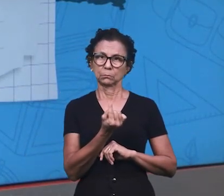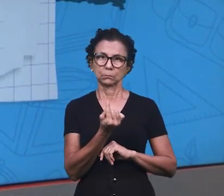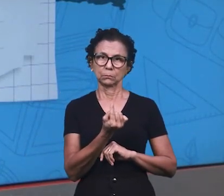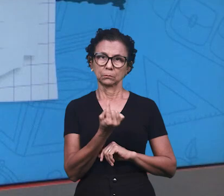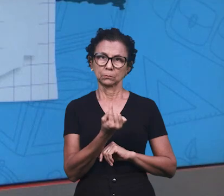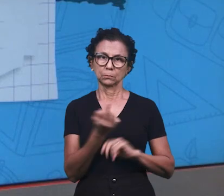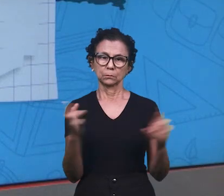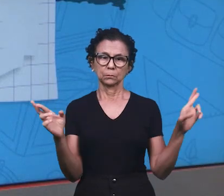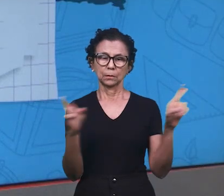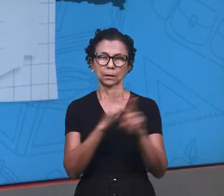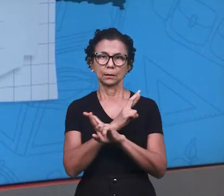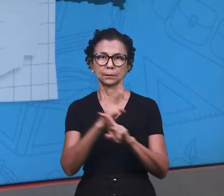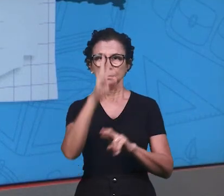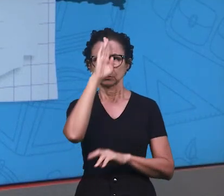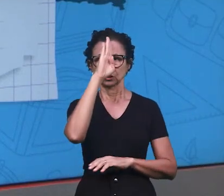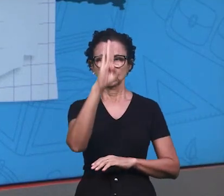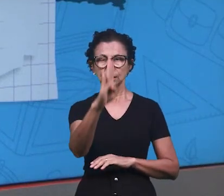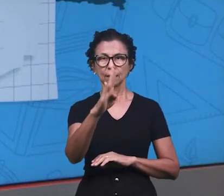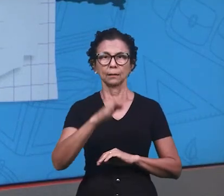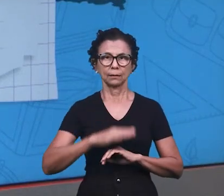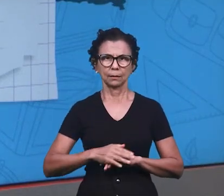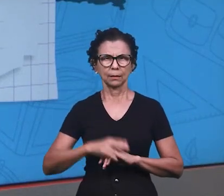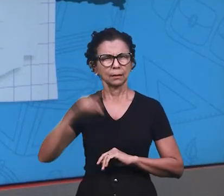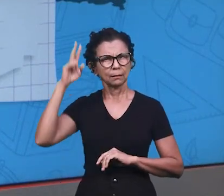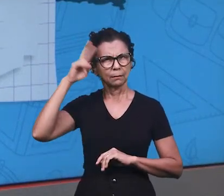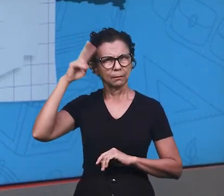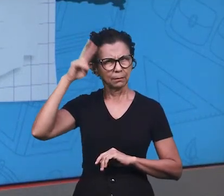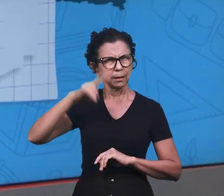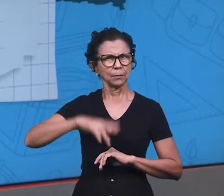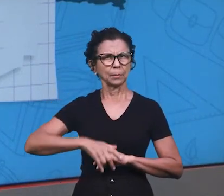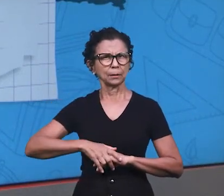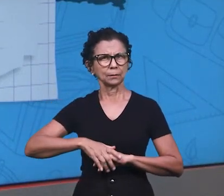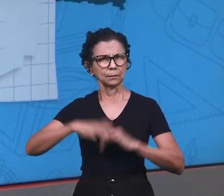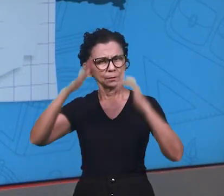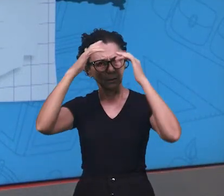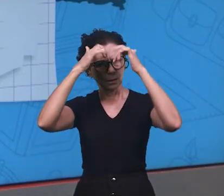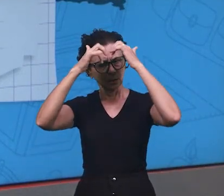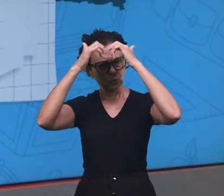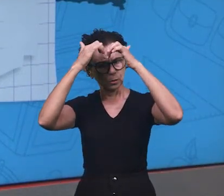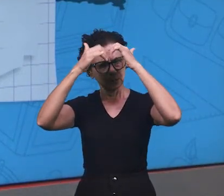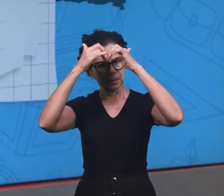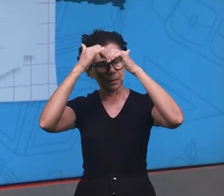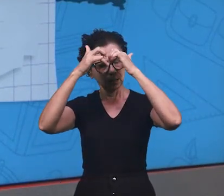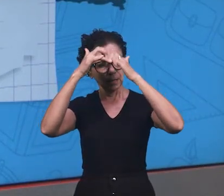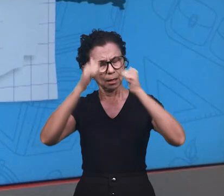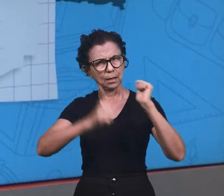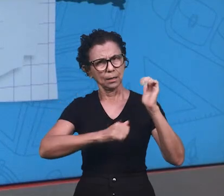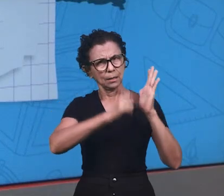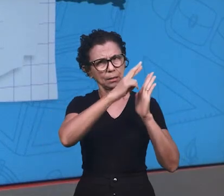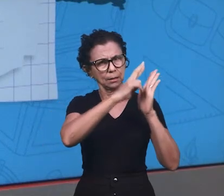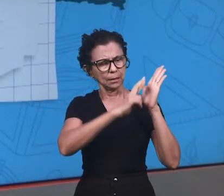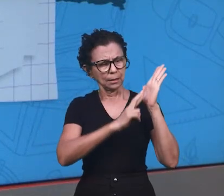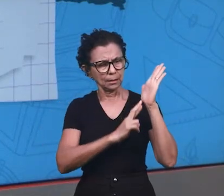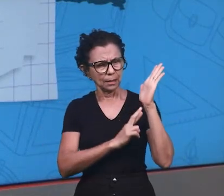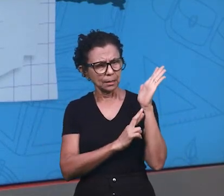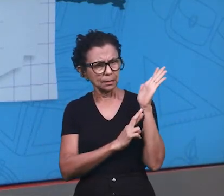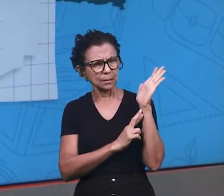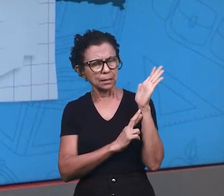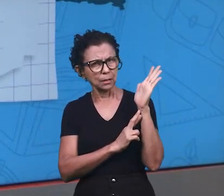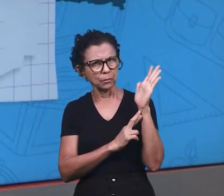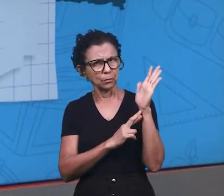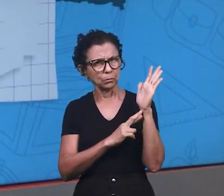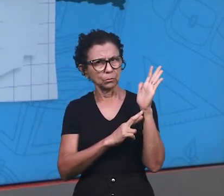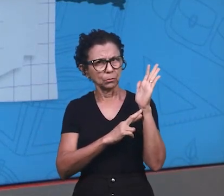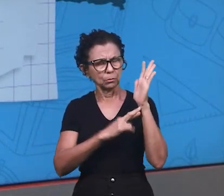uma relação direta entre essas partes. Lembra que é um joguinho de quebra-cabeça. Eu estou montando a minha redação, mas eu estou montando as pecinhas,